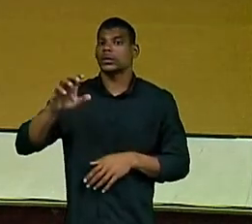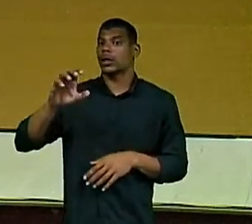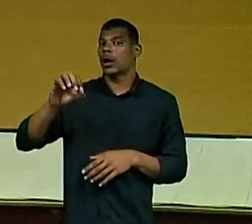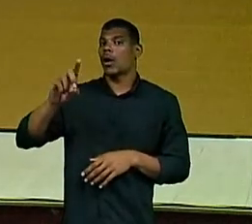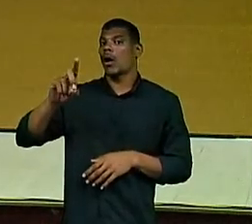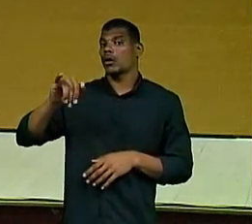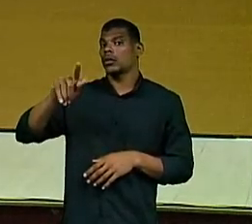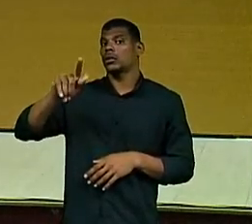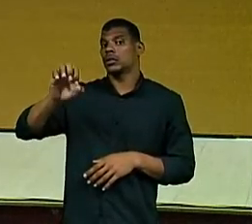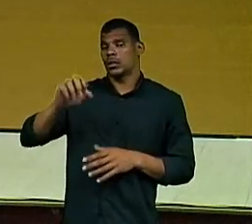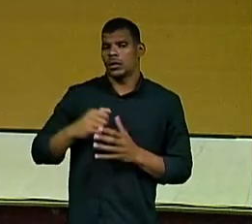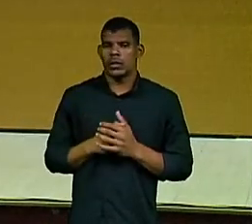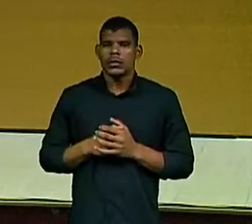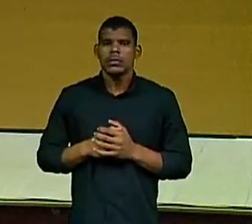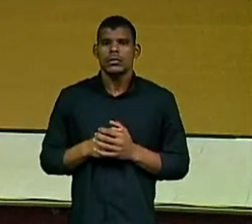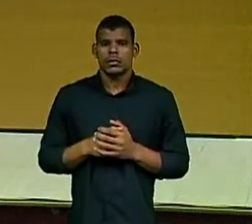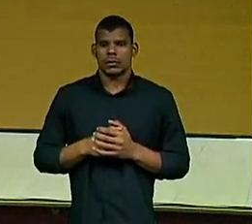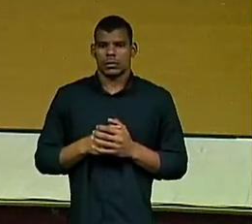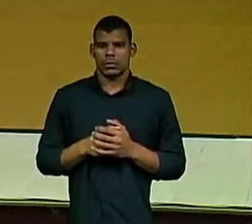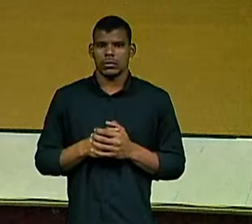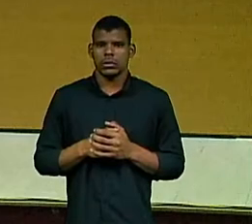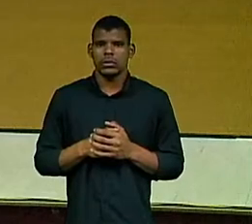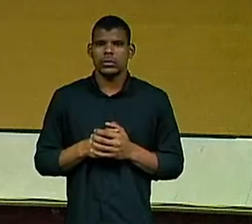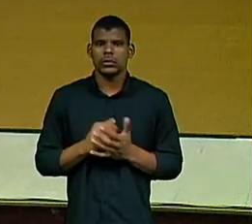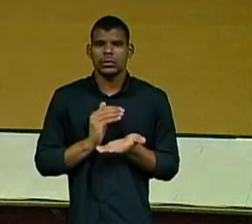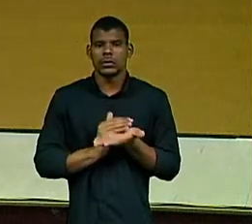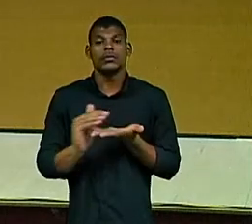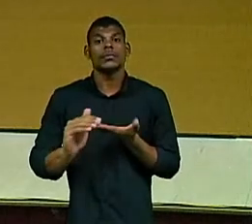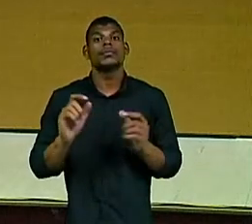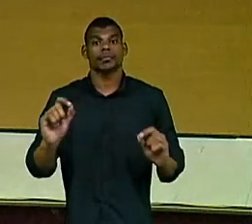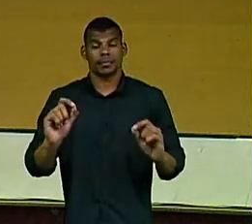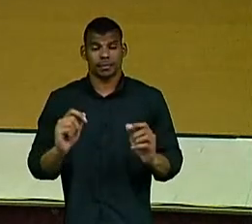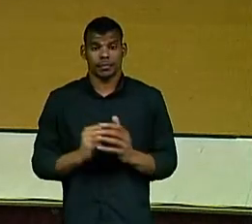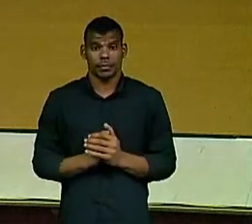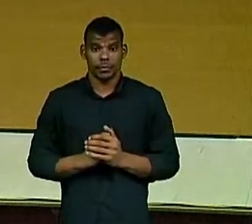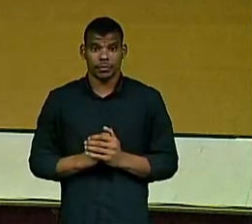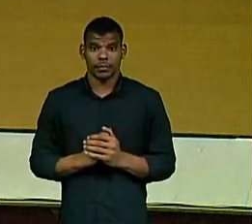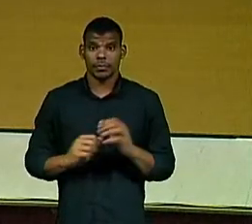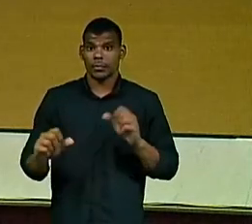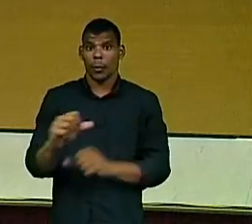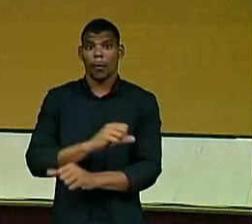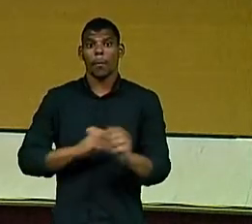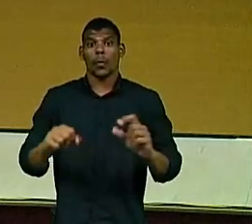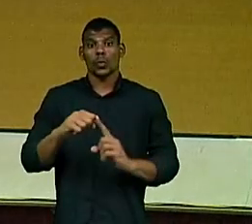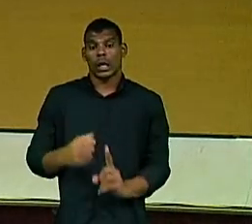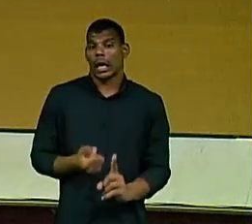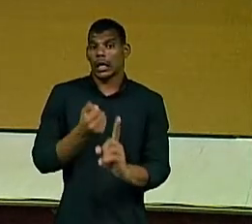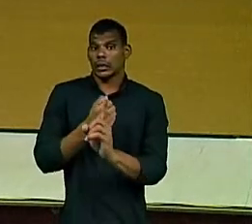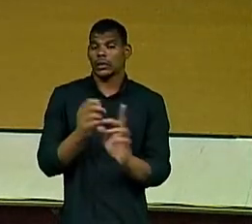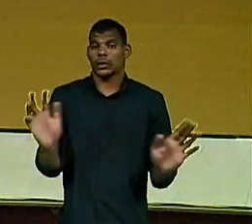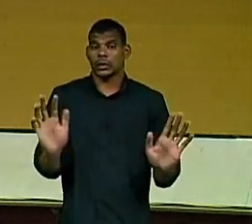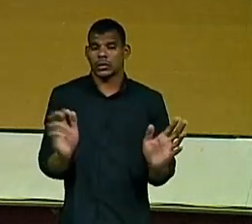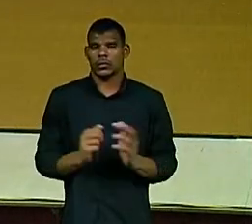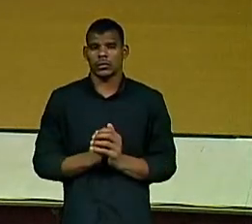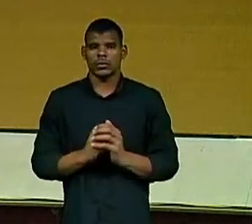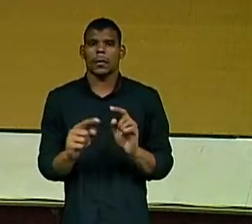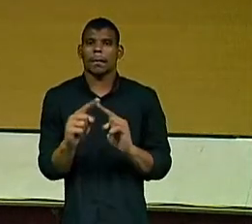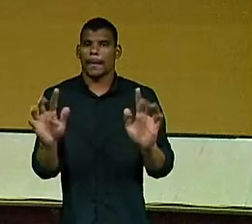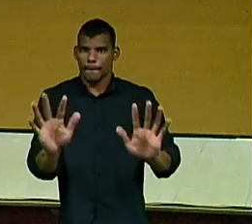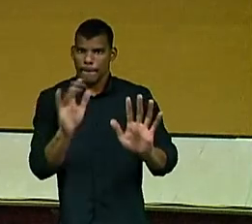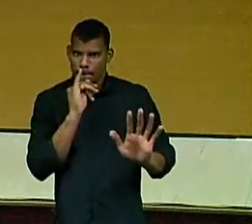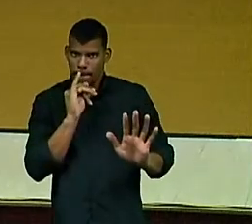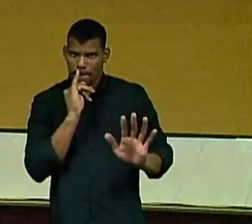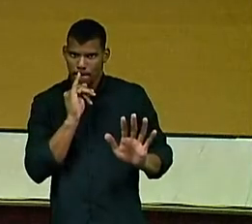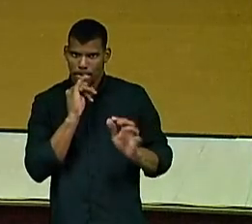começaram Os experimentos que às vezes não vão mudar a sociedade não vão mudar o mundo não vai acabar